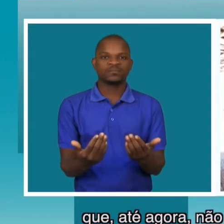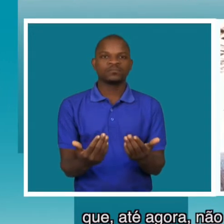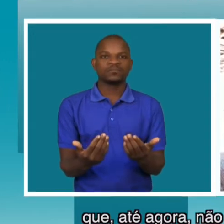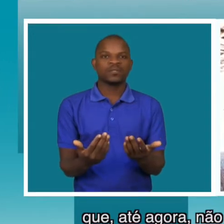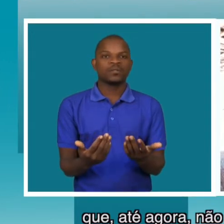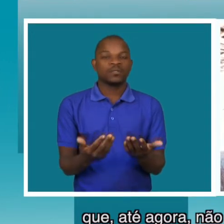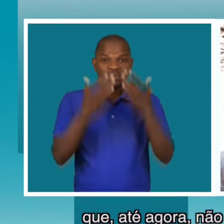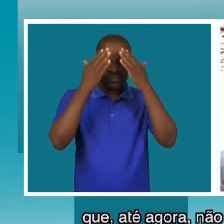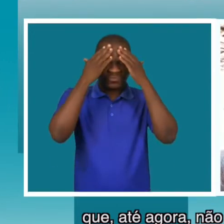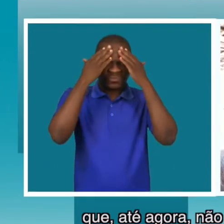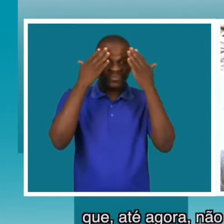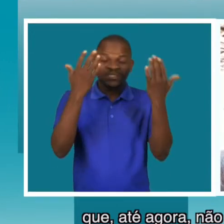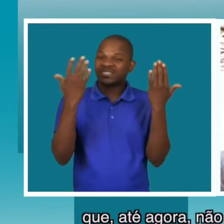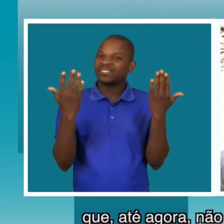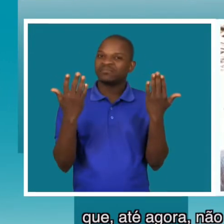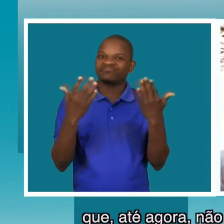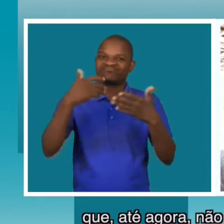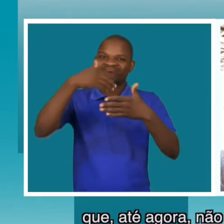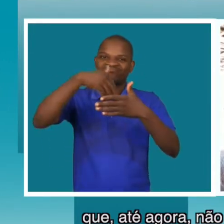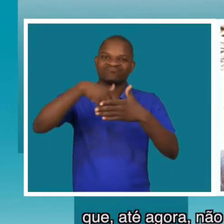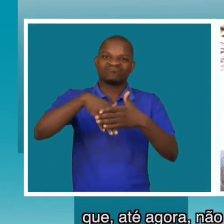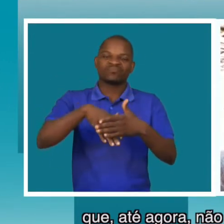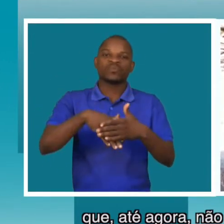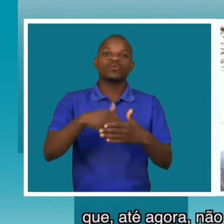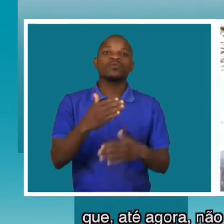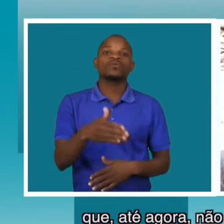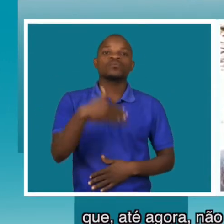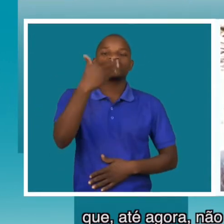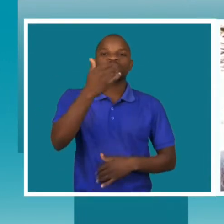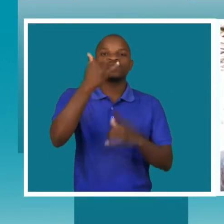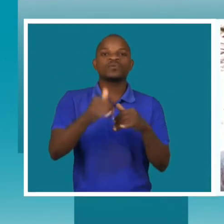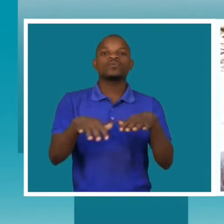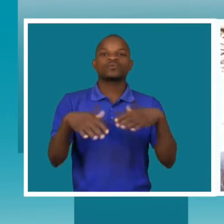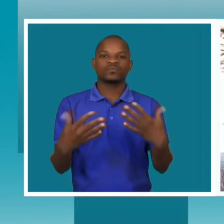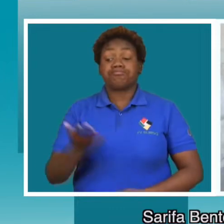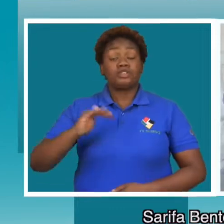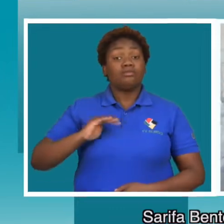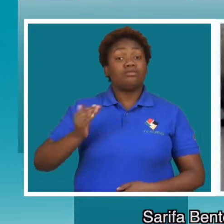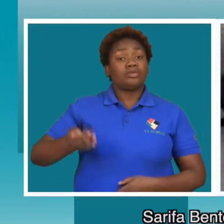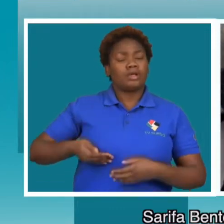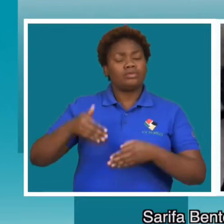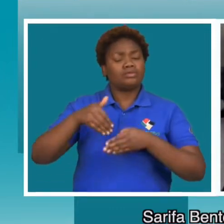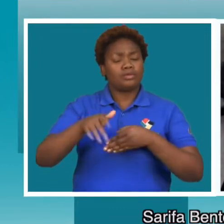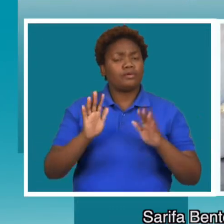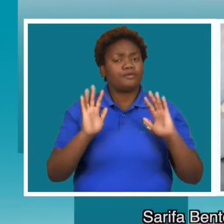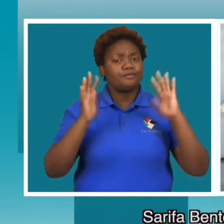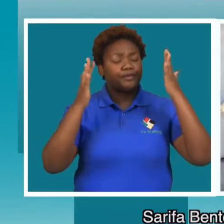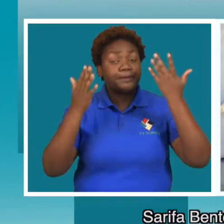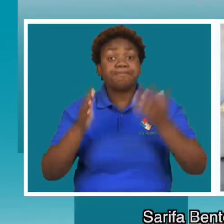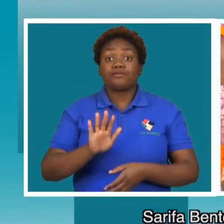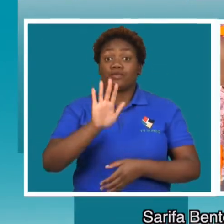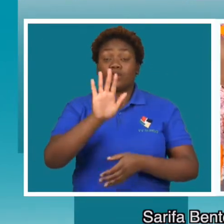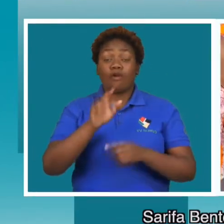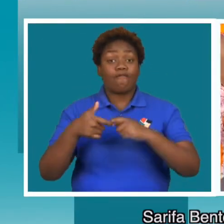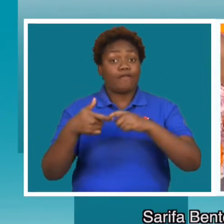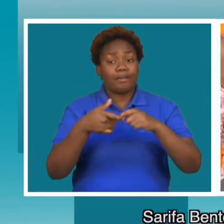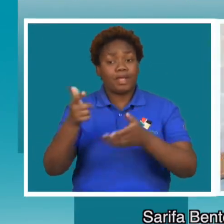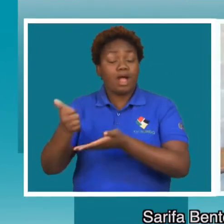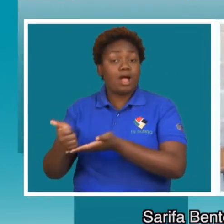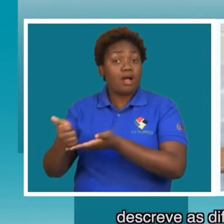consigo saber qual é o final dele. Sarifa Bento, paciente com